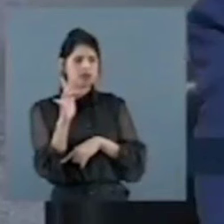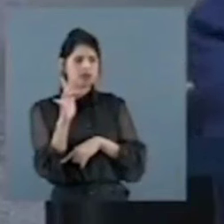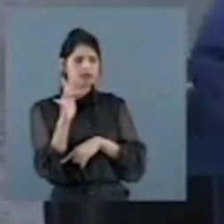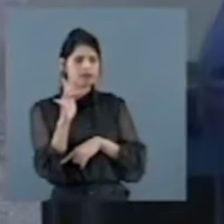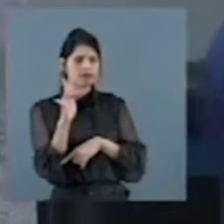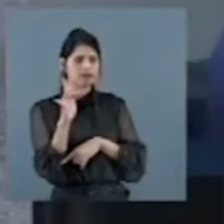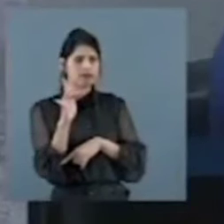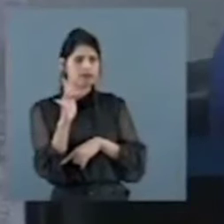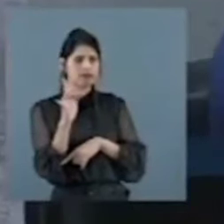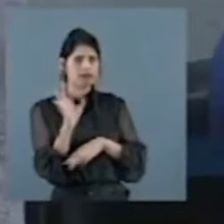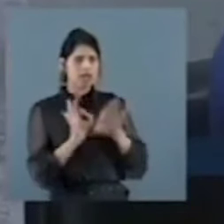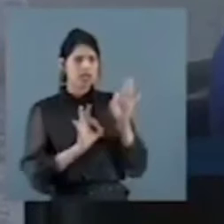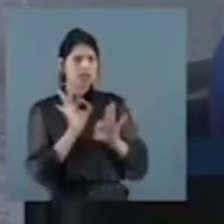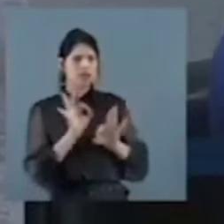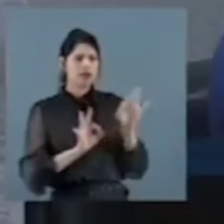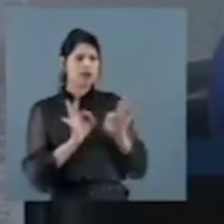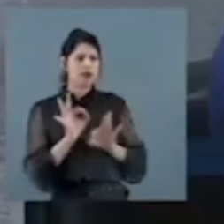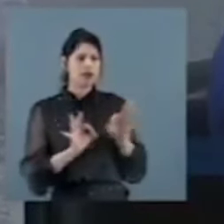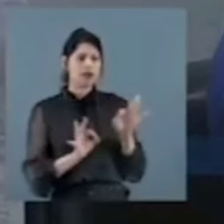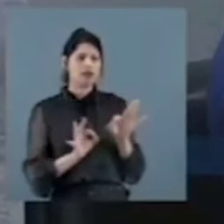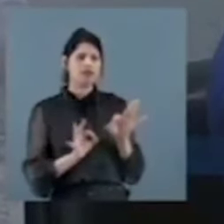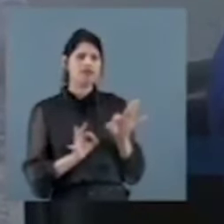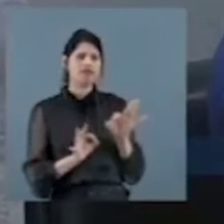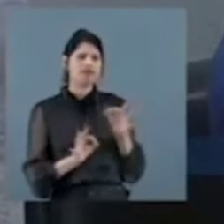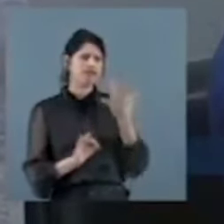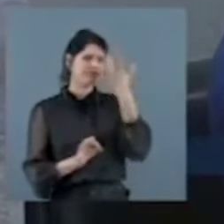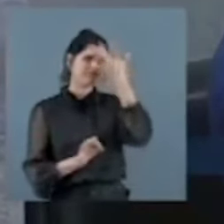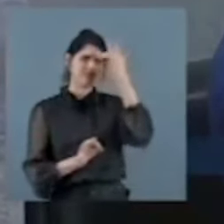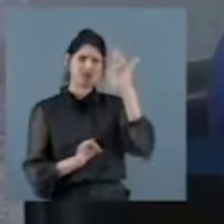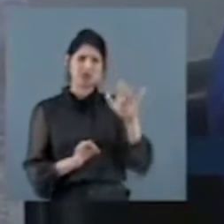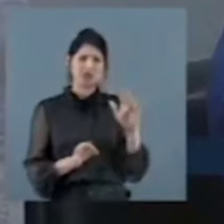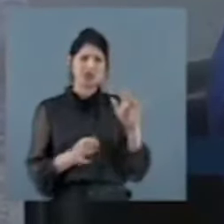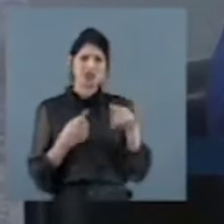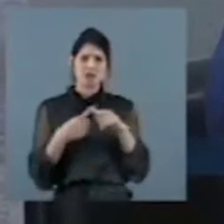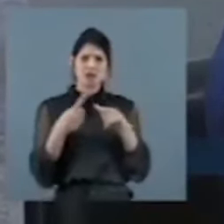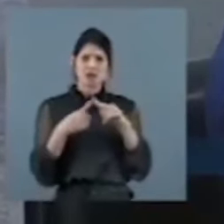Mas Ah. foi isso que nós vimos naquela cena da porta. Um flagrante preparado.